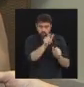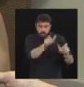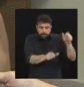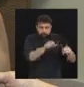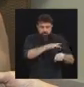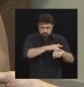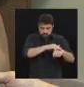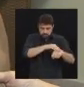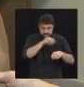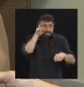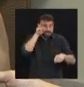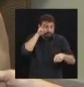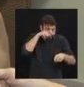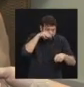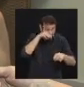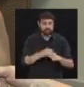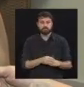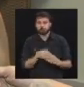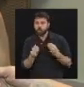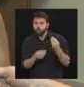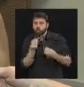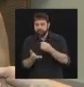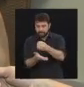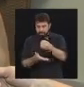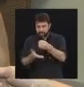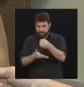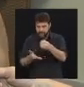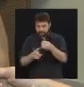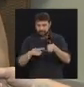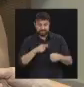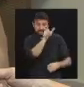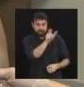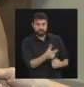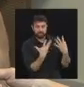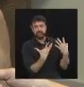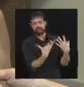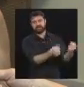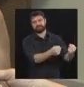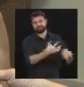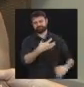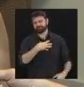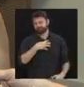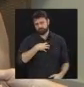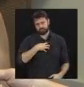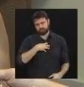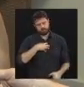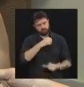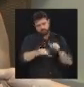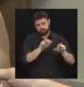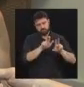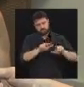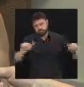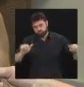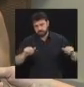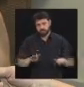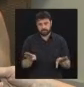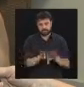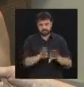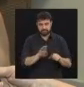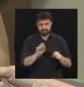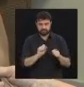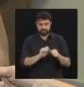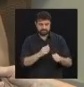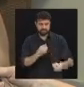a síndrome de Moebius consiste basicamente na aceitação dessa condição, que é irreversível, né, e proporcionar a